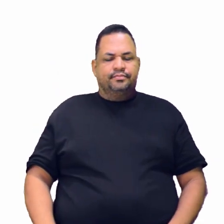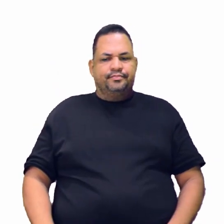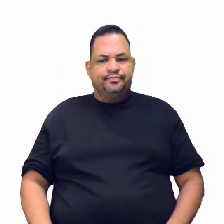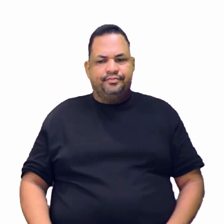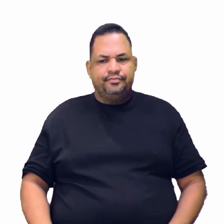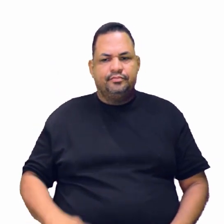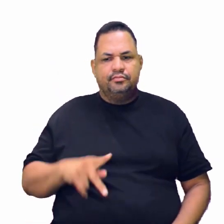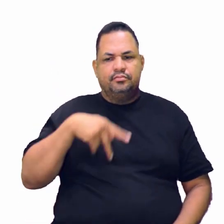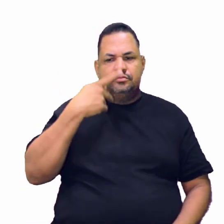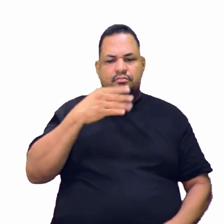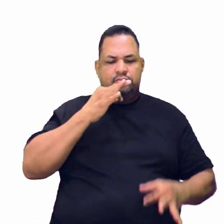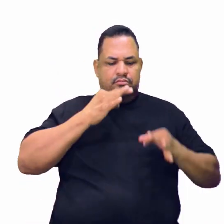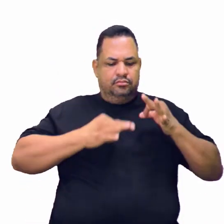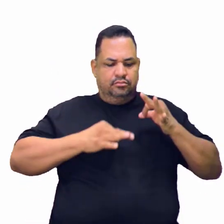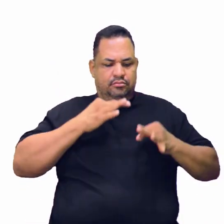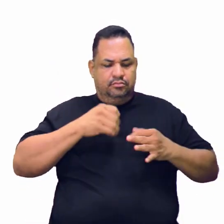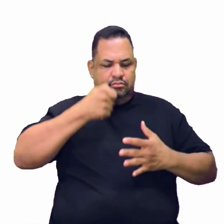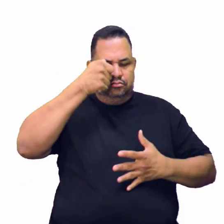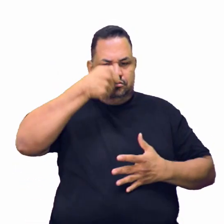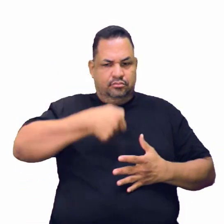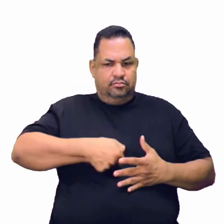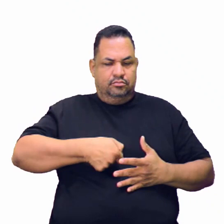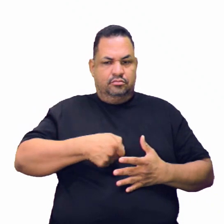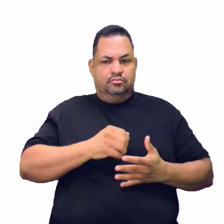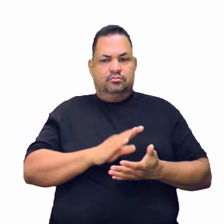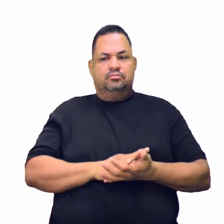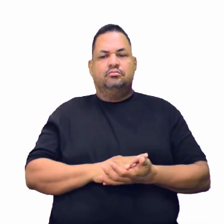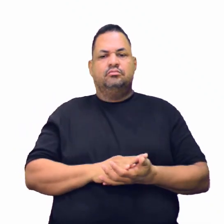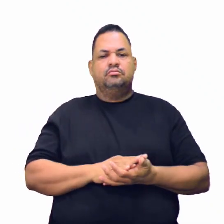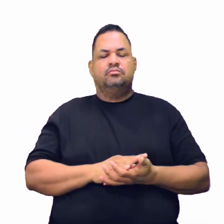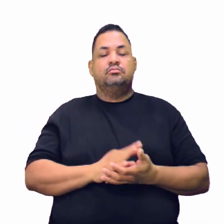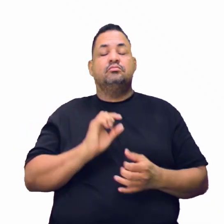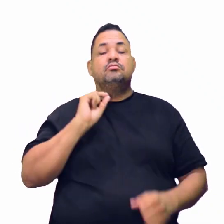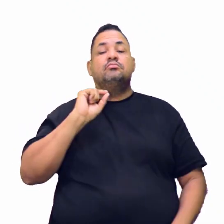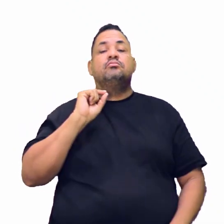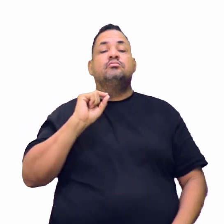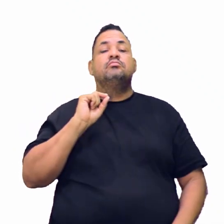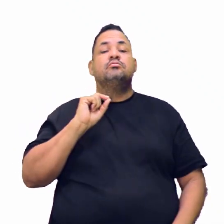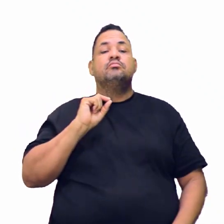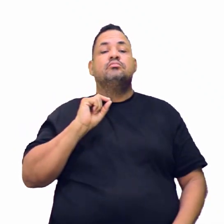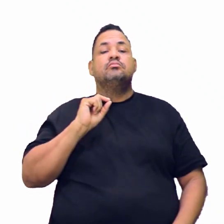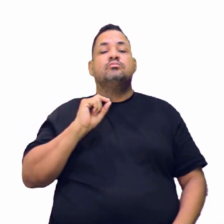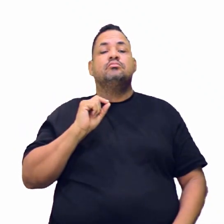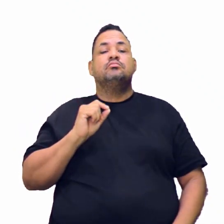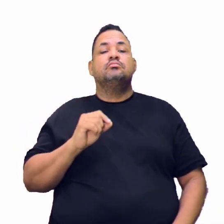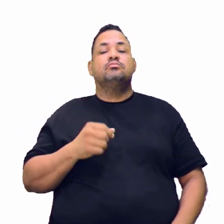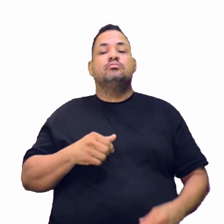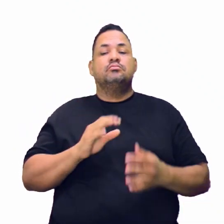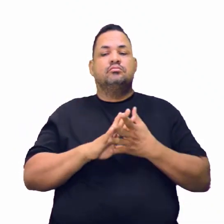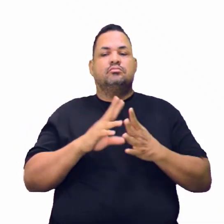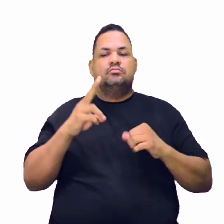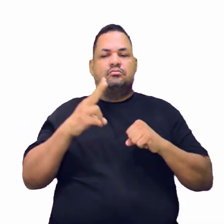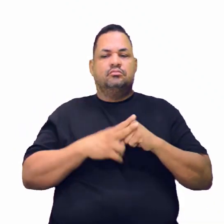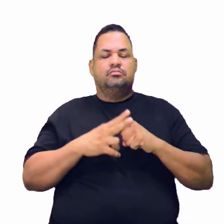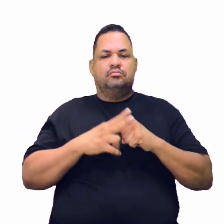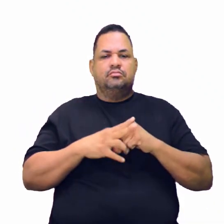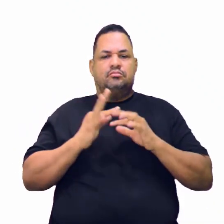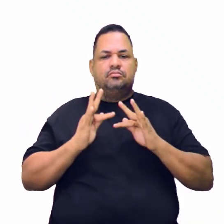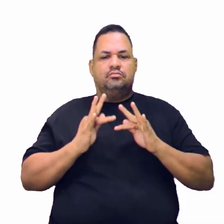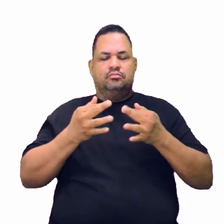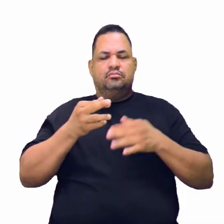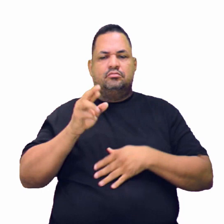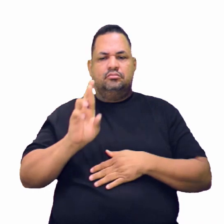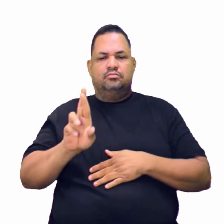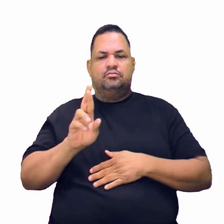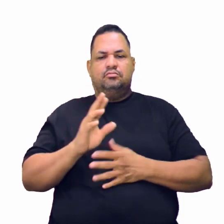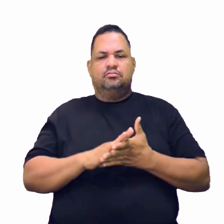Eu só falei do imperativo e do quê? Do infinitivo, ou o presente